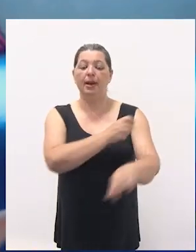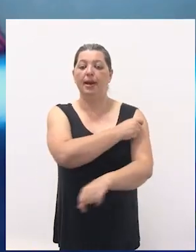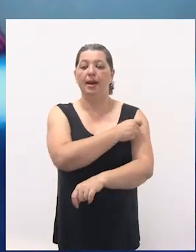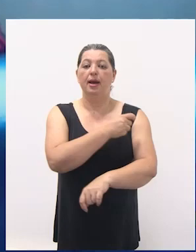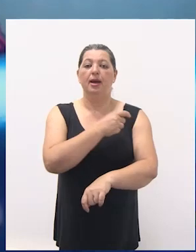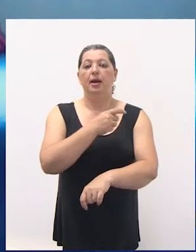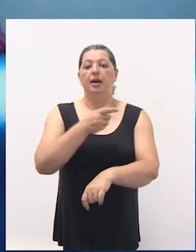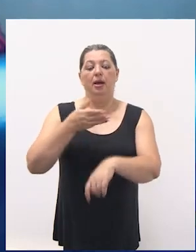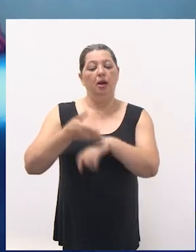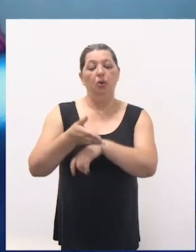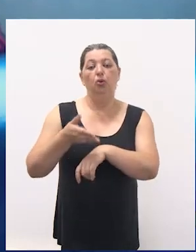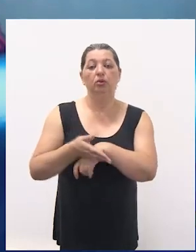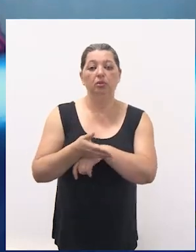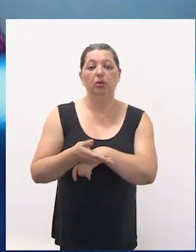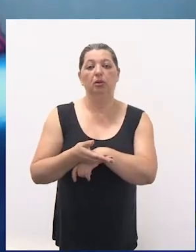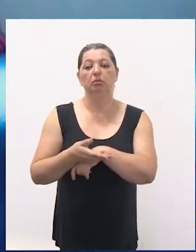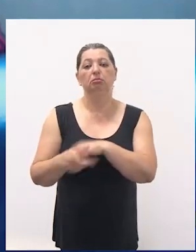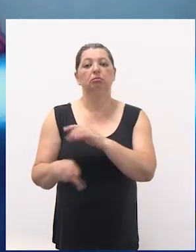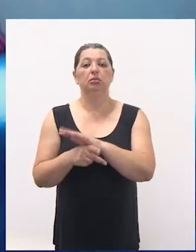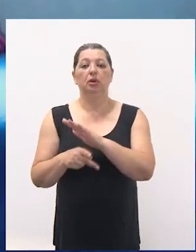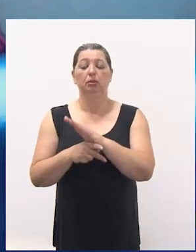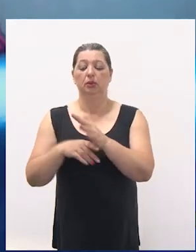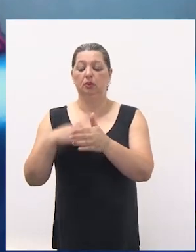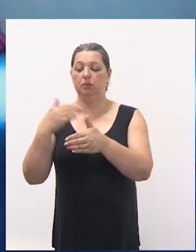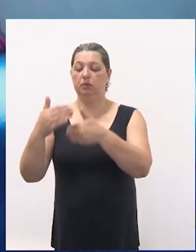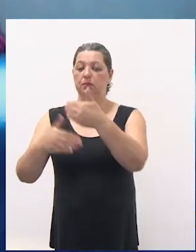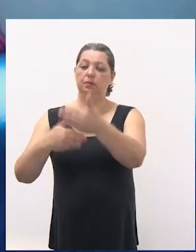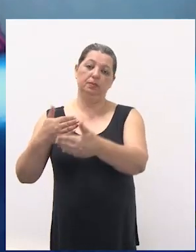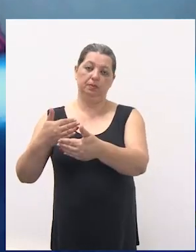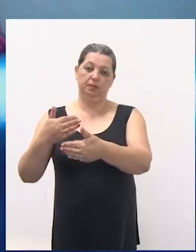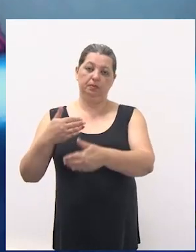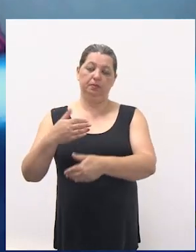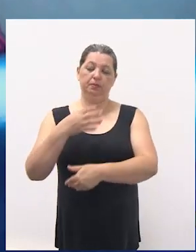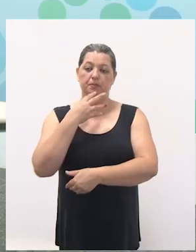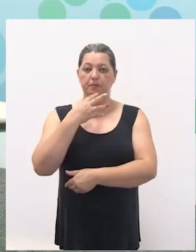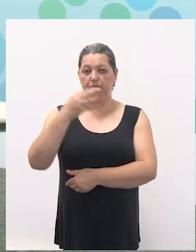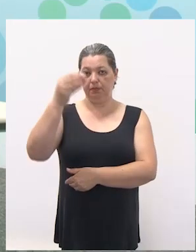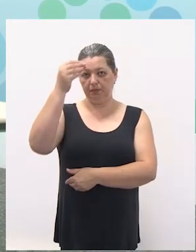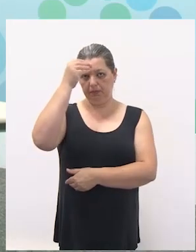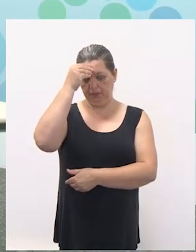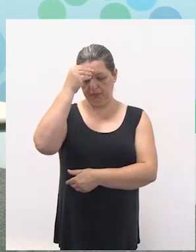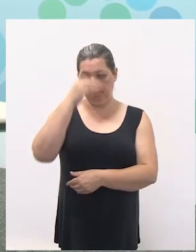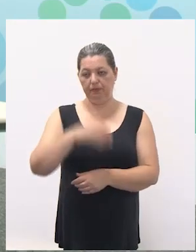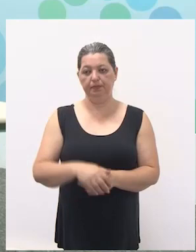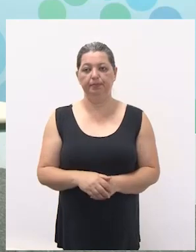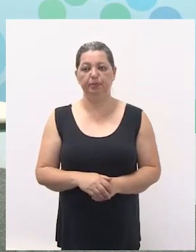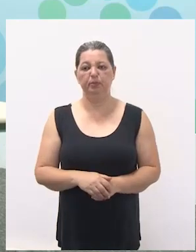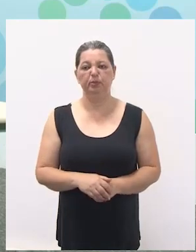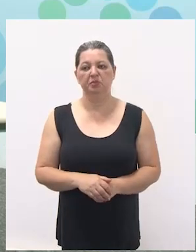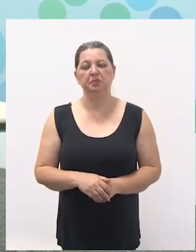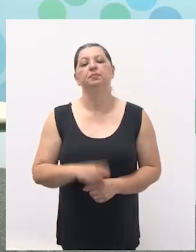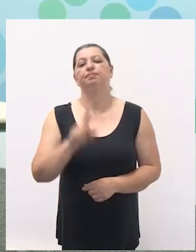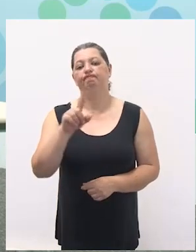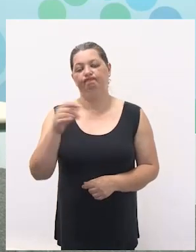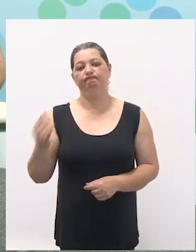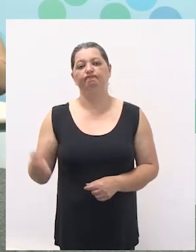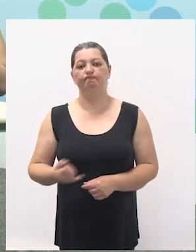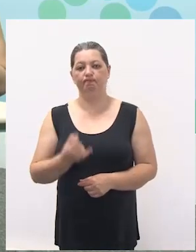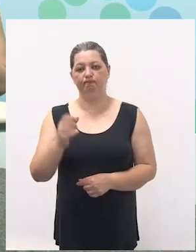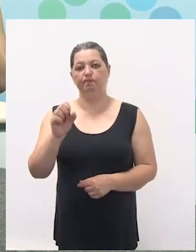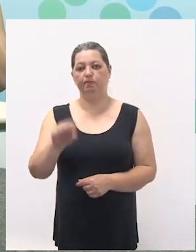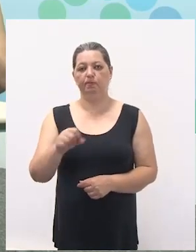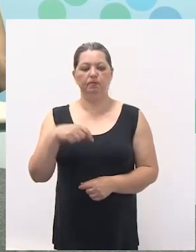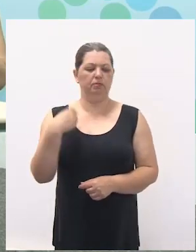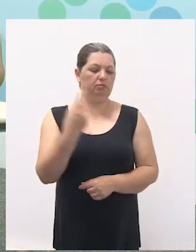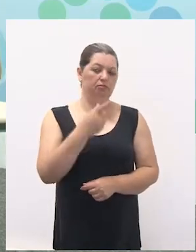construção daquele conhecimento. Isso que você falou, Carla, é importantíssimo, porque daí a gente tem, a gente consegue, como